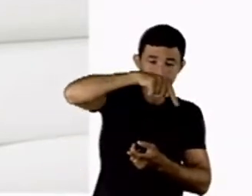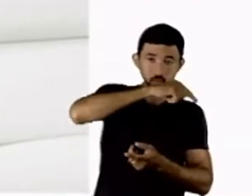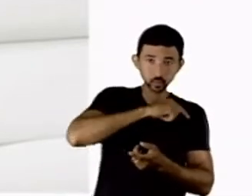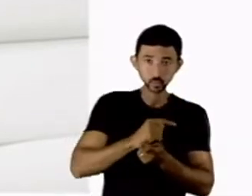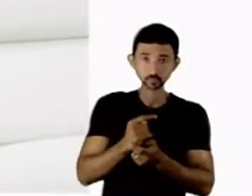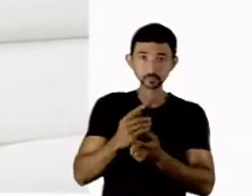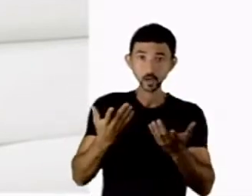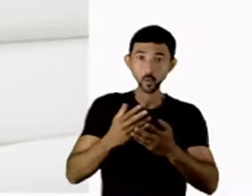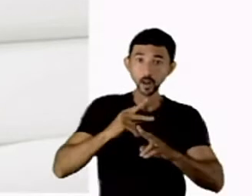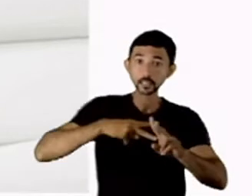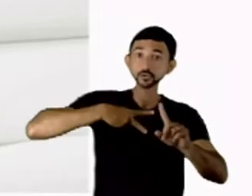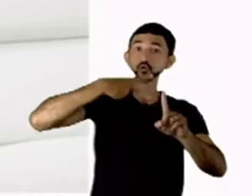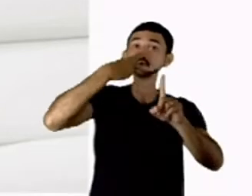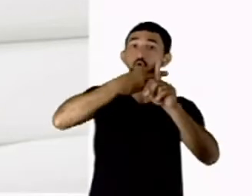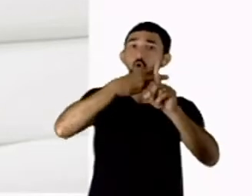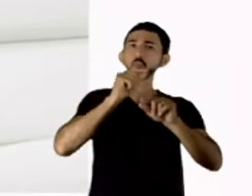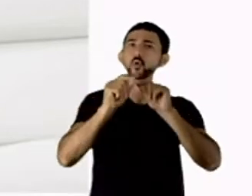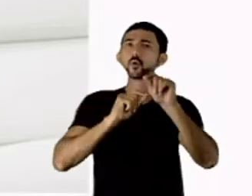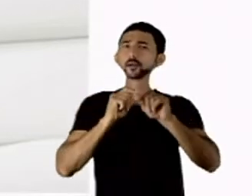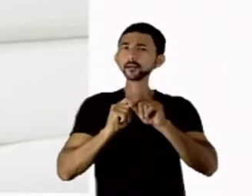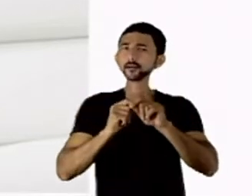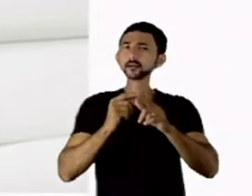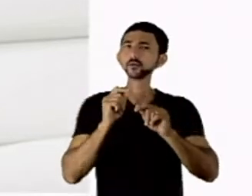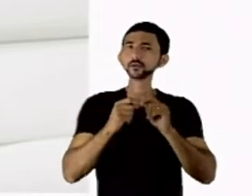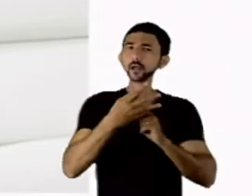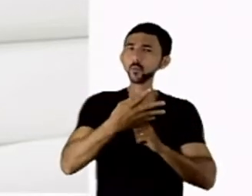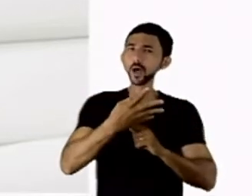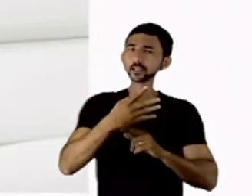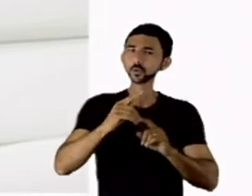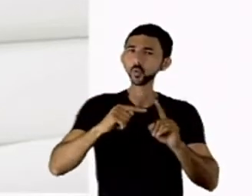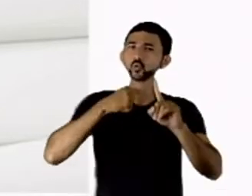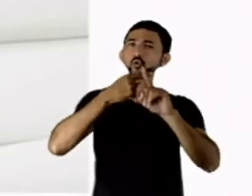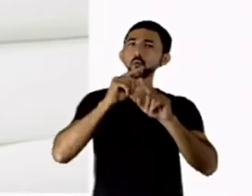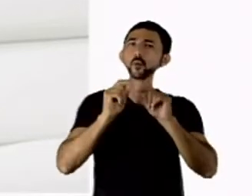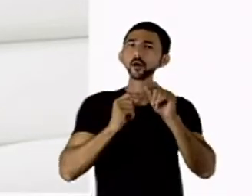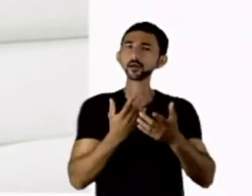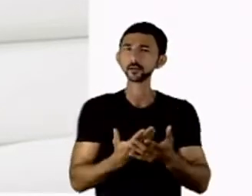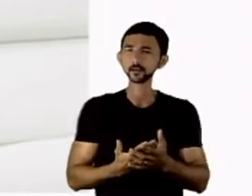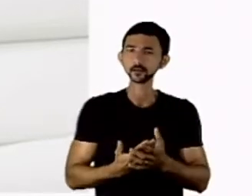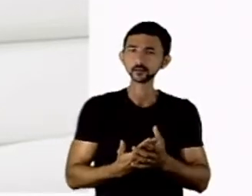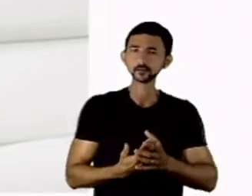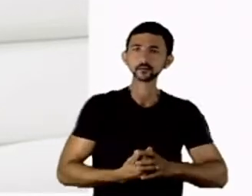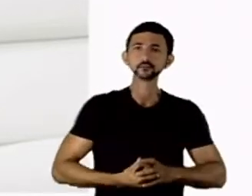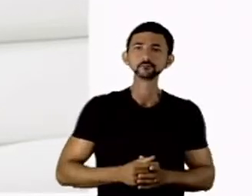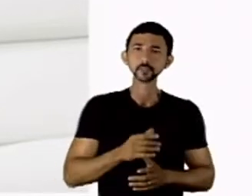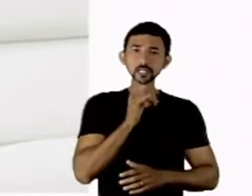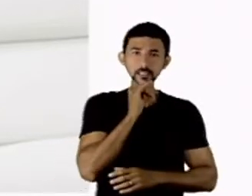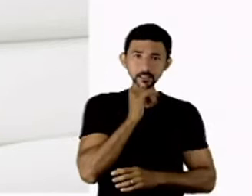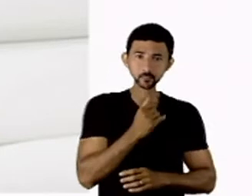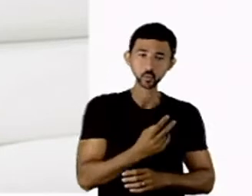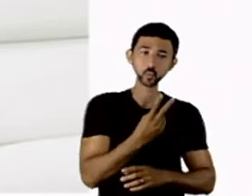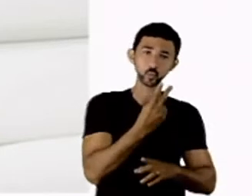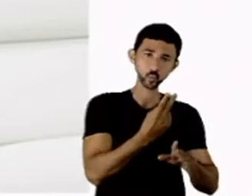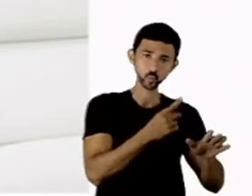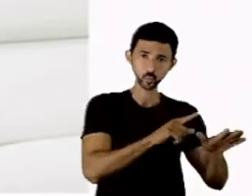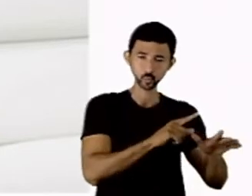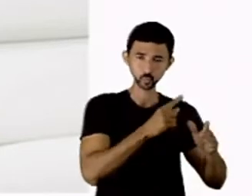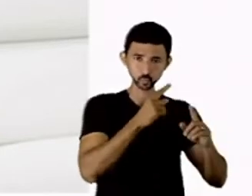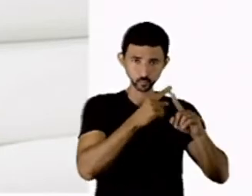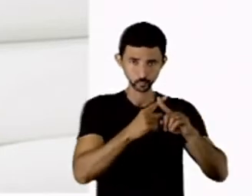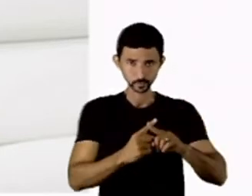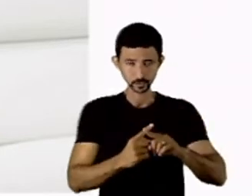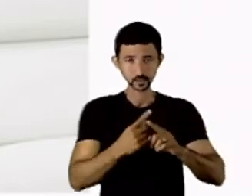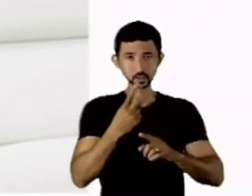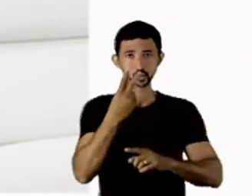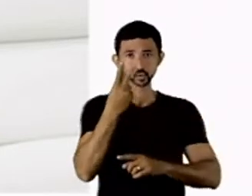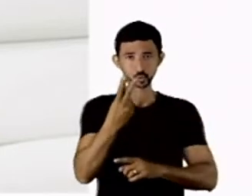o dobro de 4. O dobro de 4 também pode ser o mesmo que primeira semana 2,